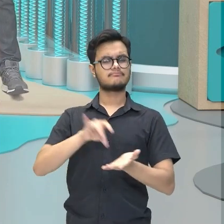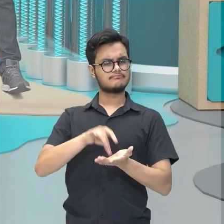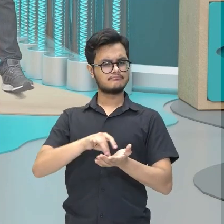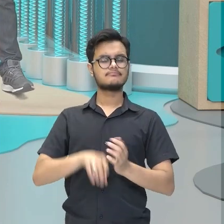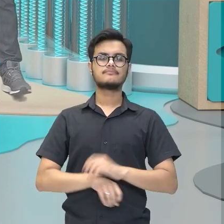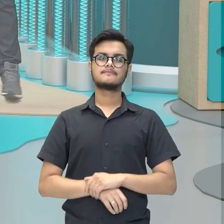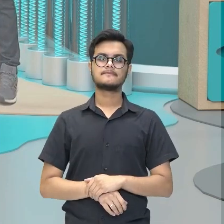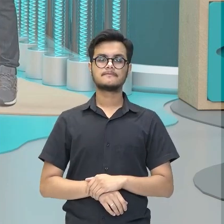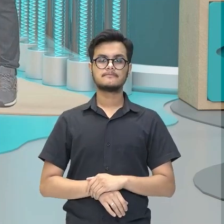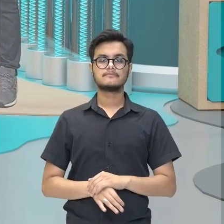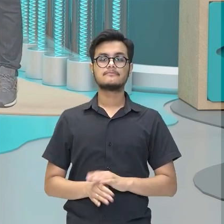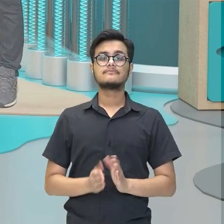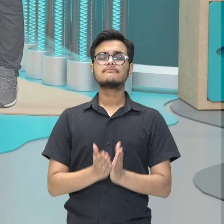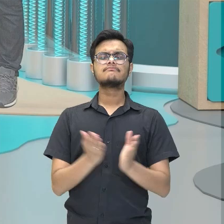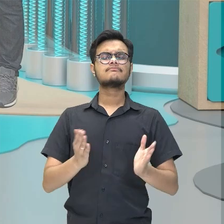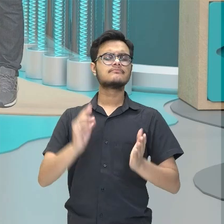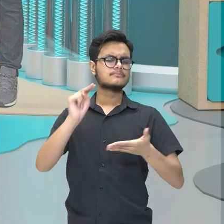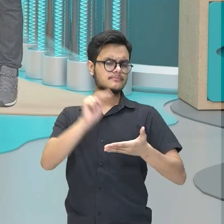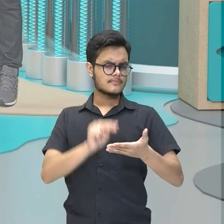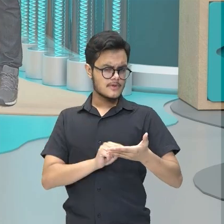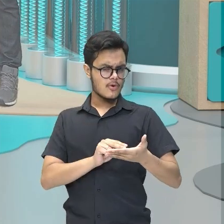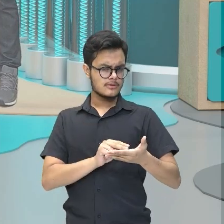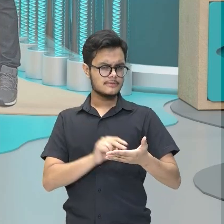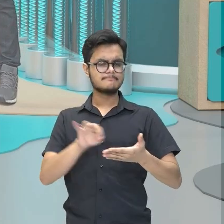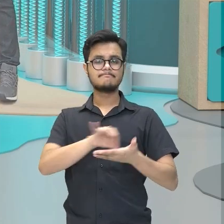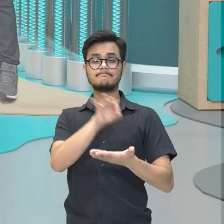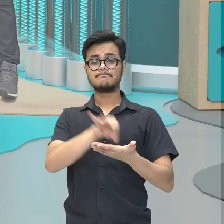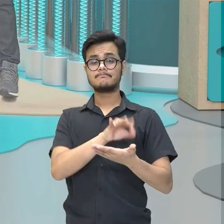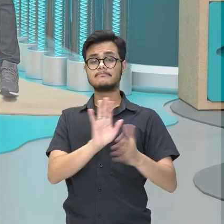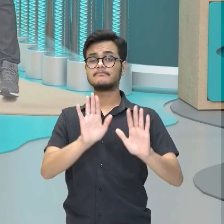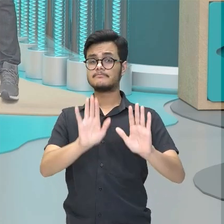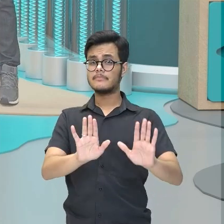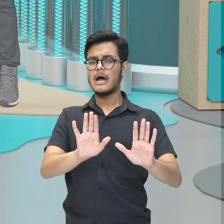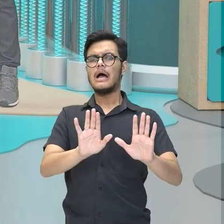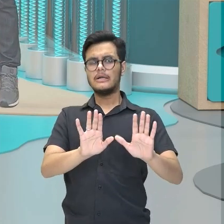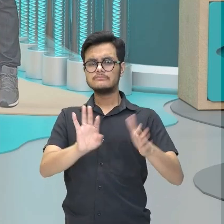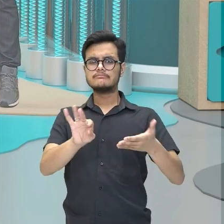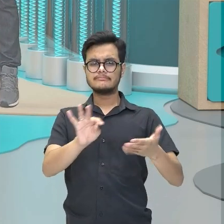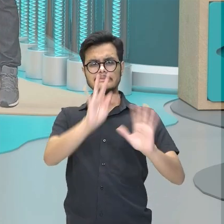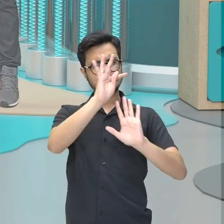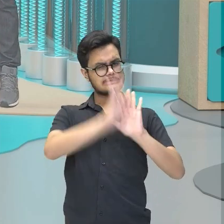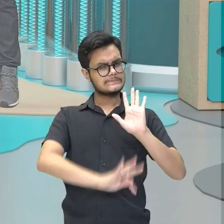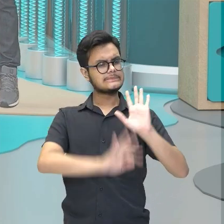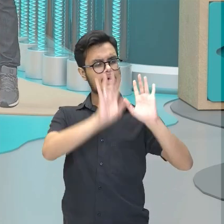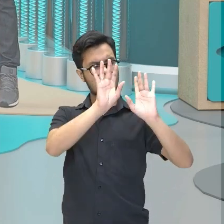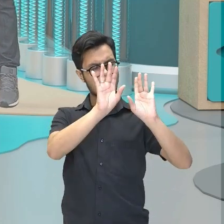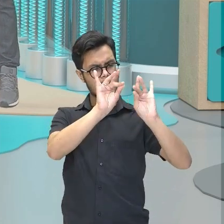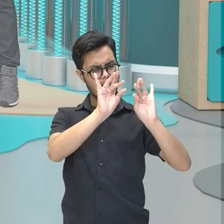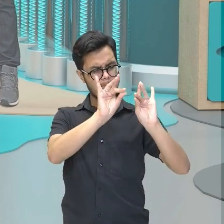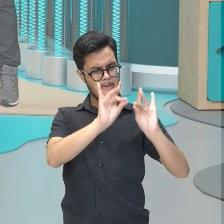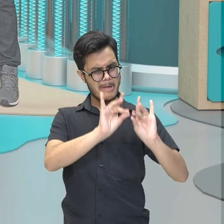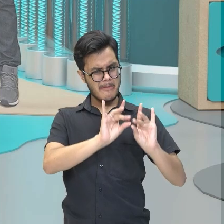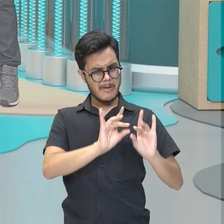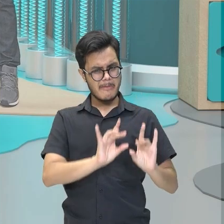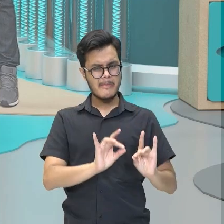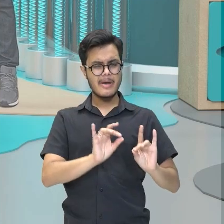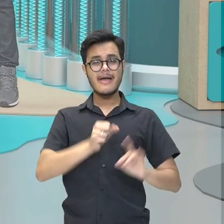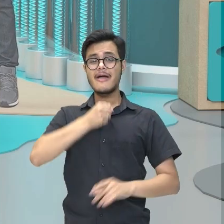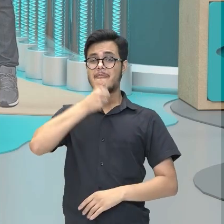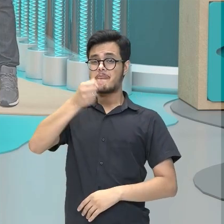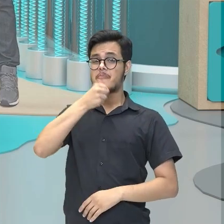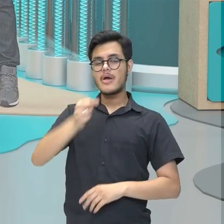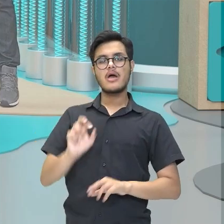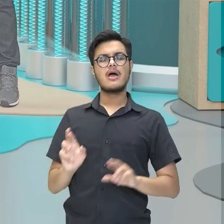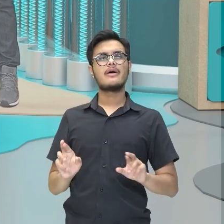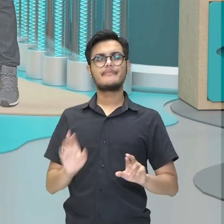publicada, vamos ler um trecho da reportagem. Lembrando que a reportagem é um texto bem extenso, porque nós vamos ter mais detalhes do que uma